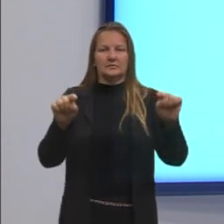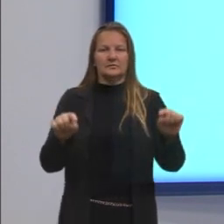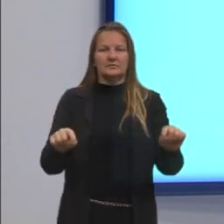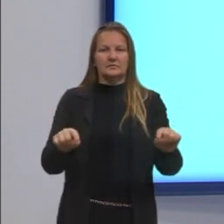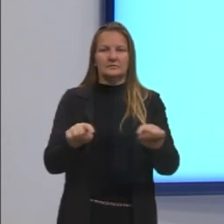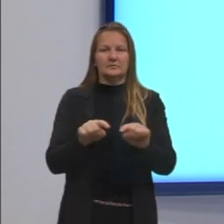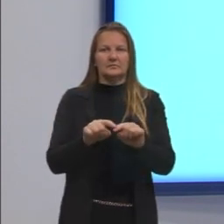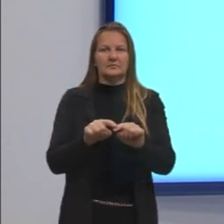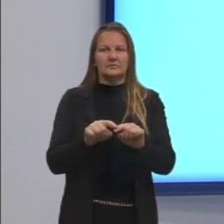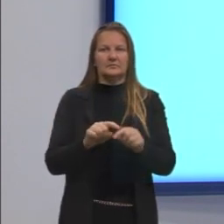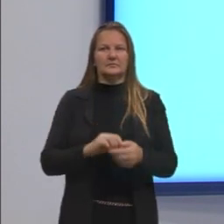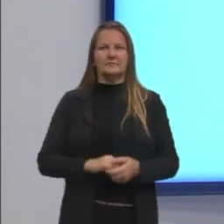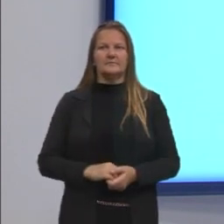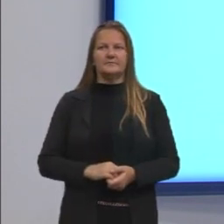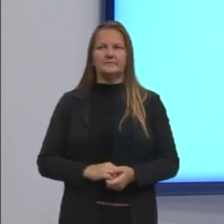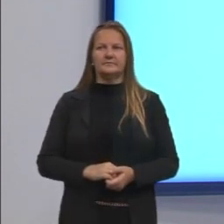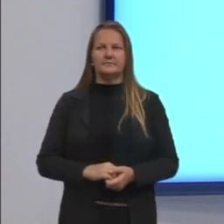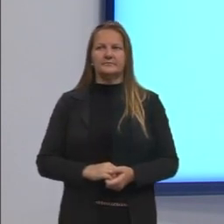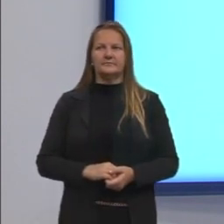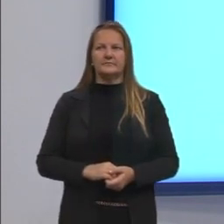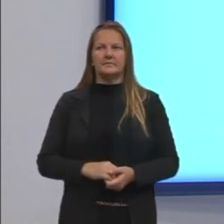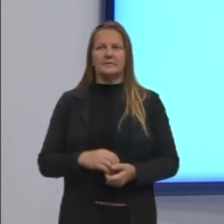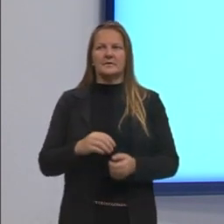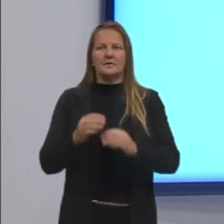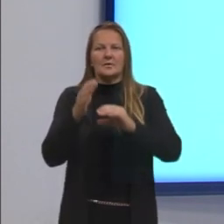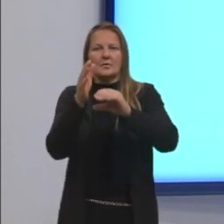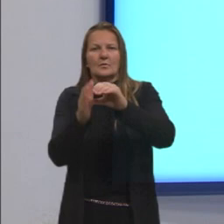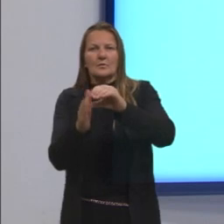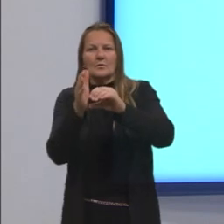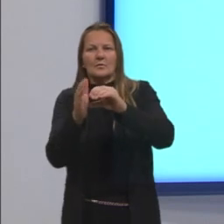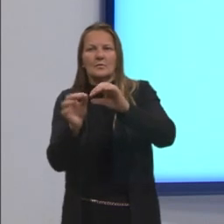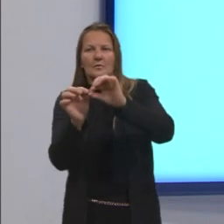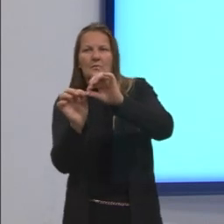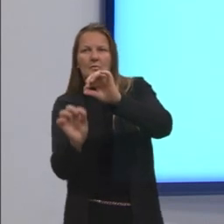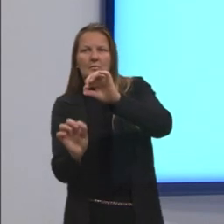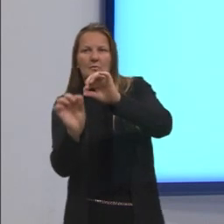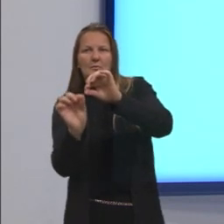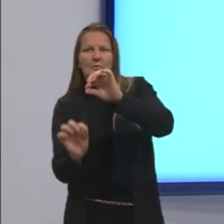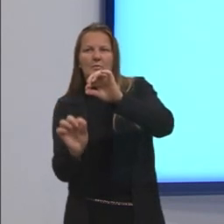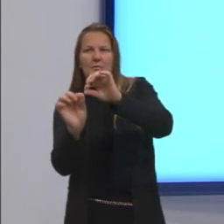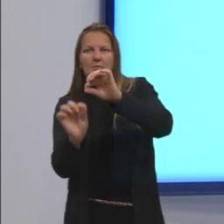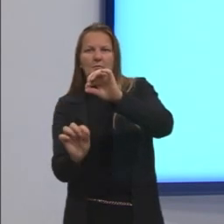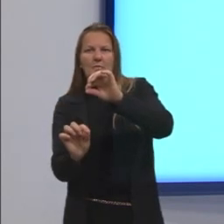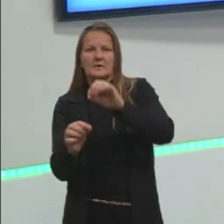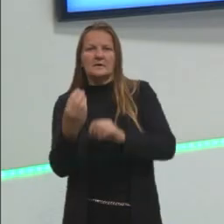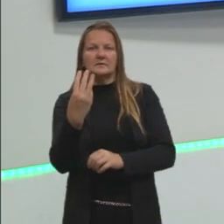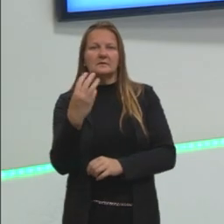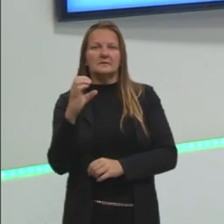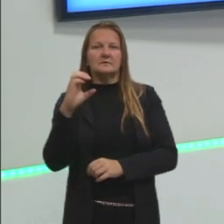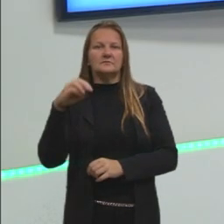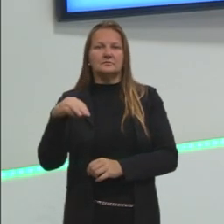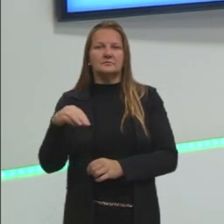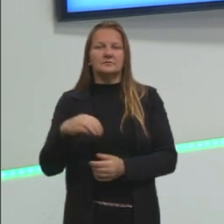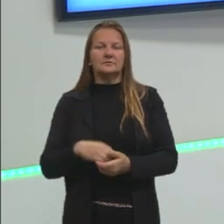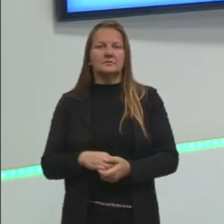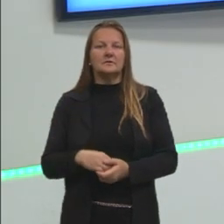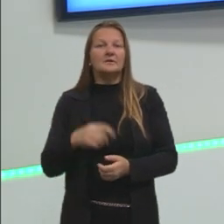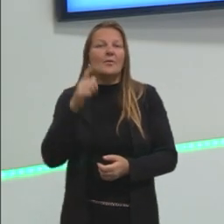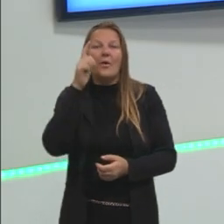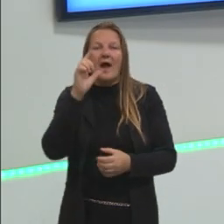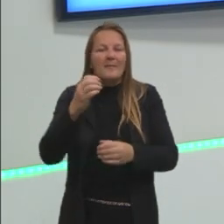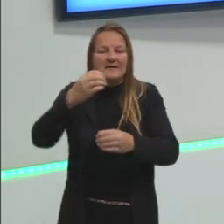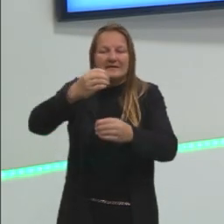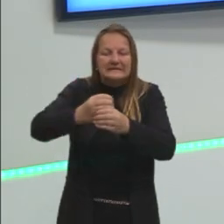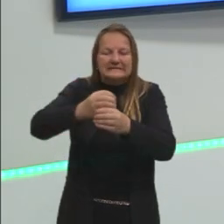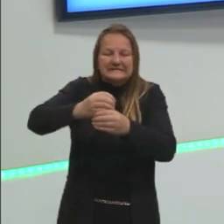observei no meu retângulo aqui o ladinho dele altura aqui da nossa figura é de 3 cm então não cabe